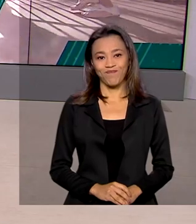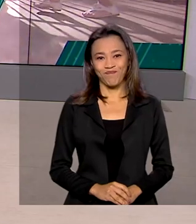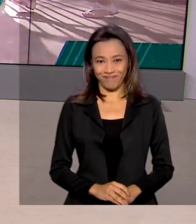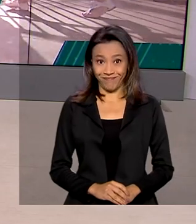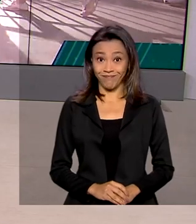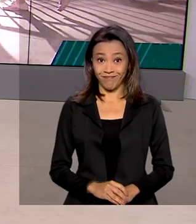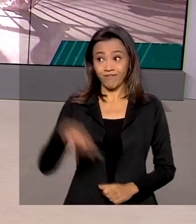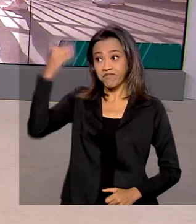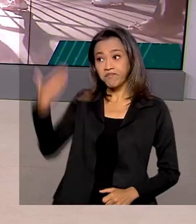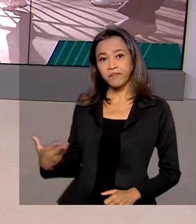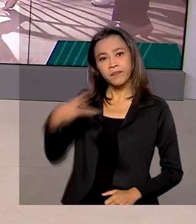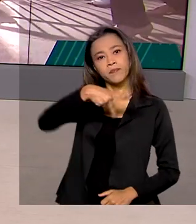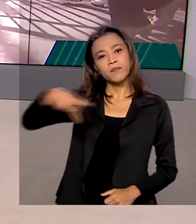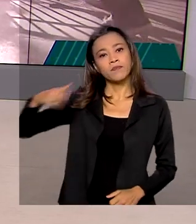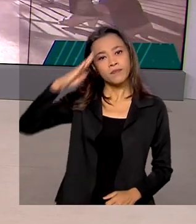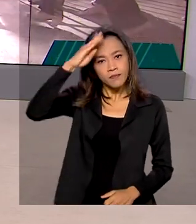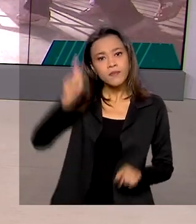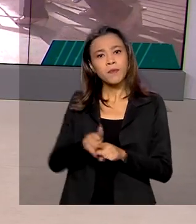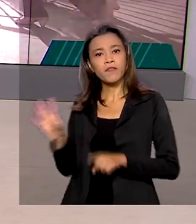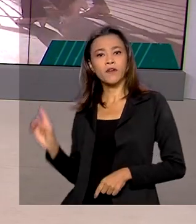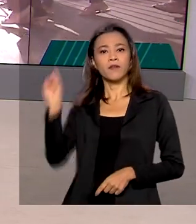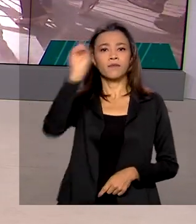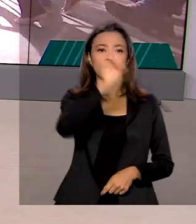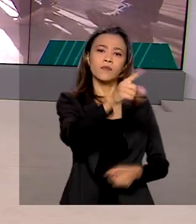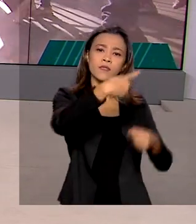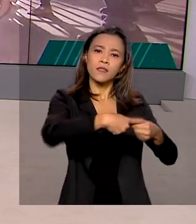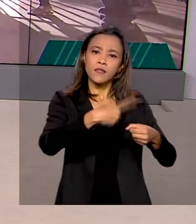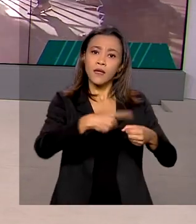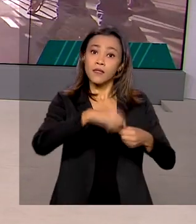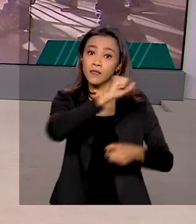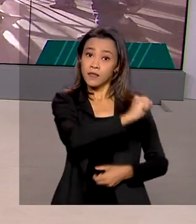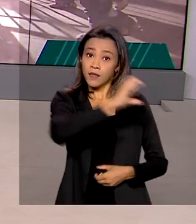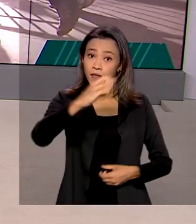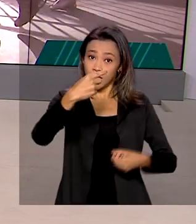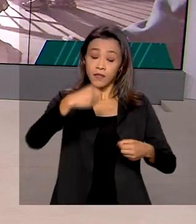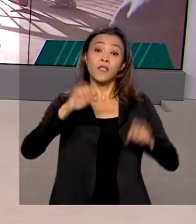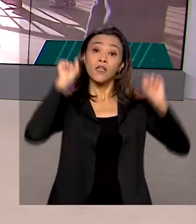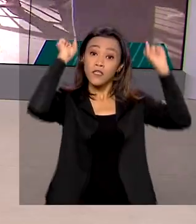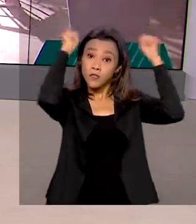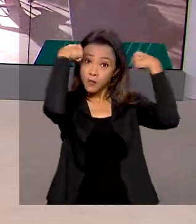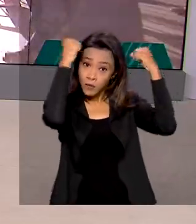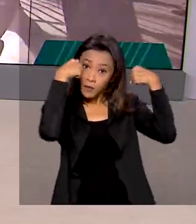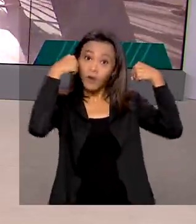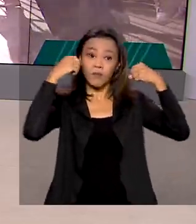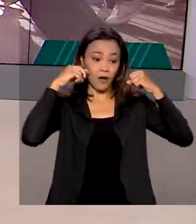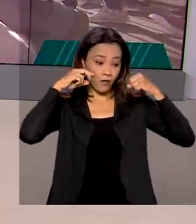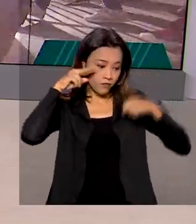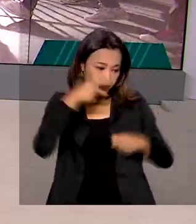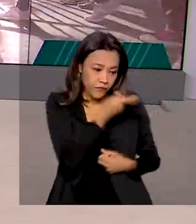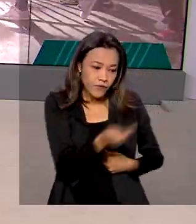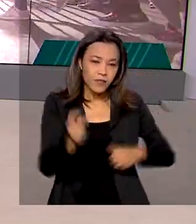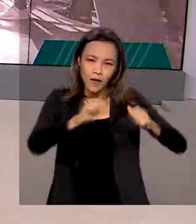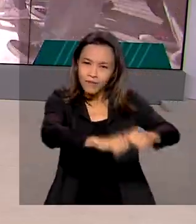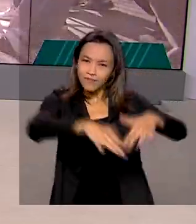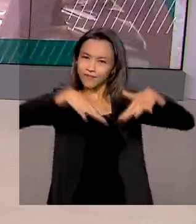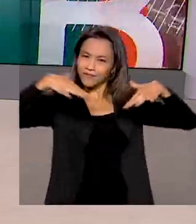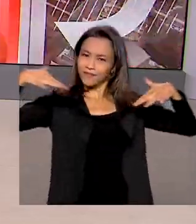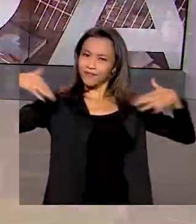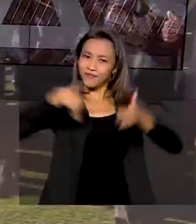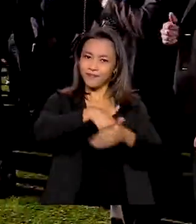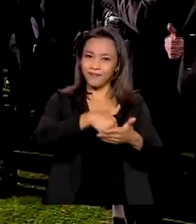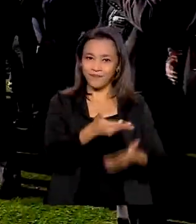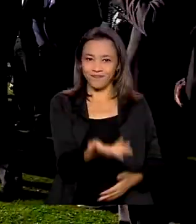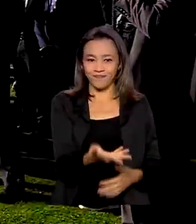O presidente Jair Bolsonaro também esteve em Chapecó, Santa Catarina, para visitar as obras de melhoria da Arena Condá, estádio da Chapecoense.